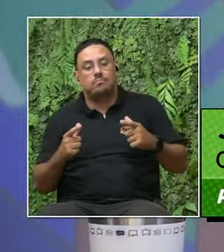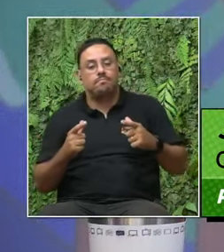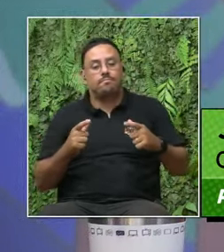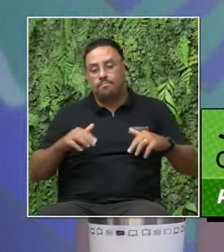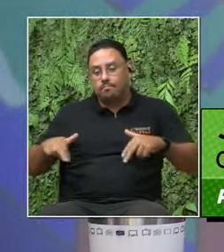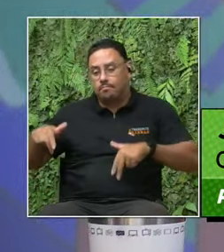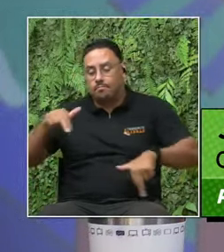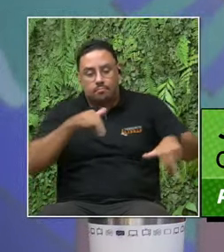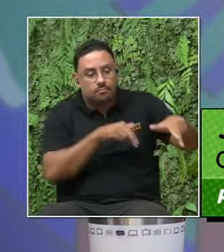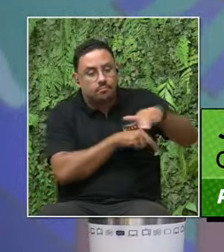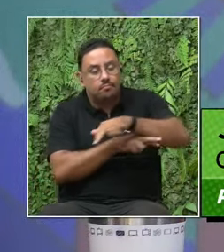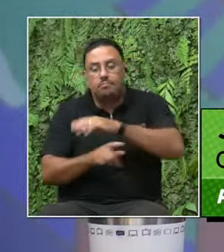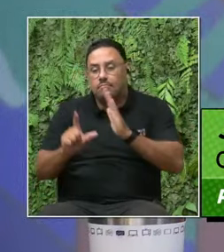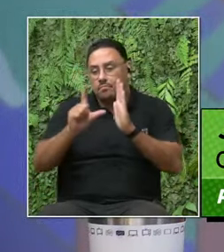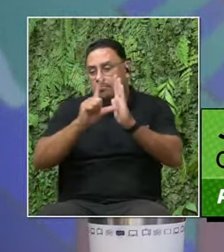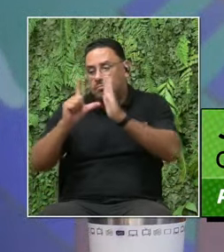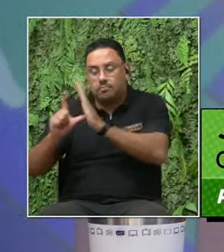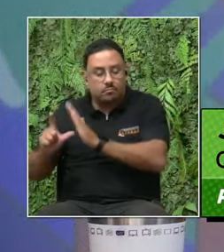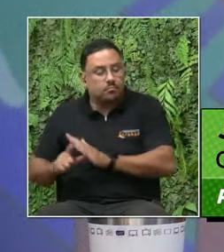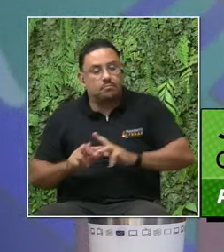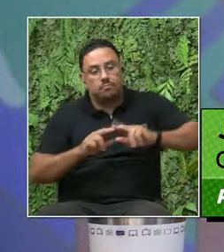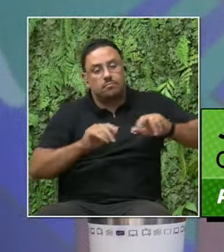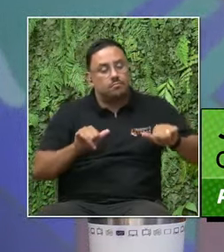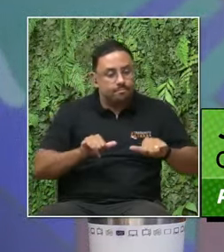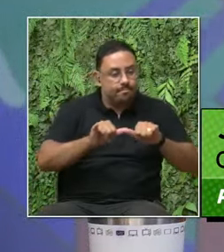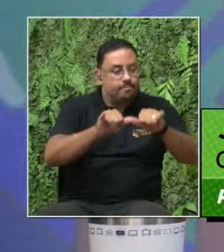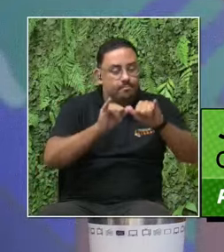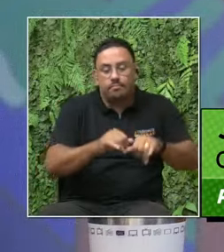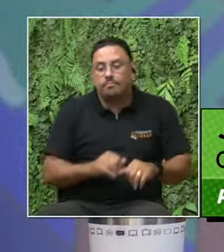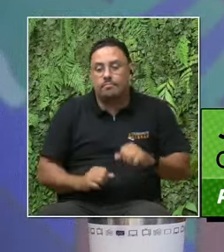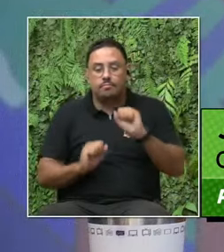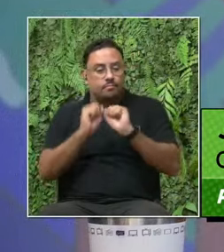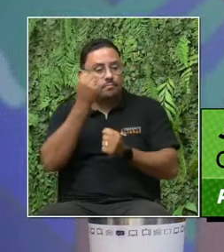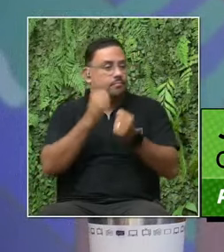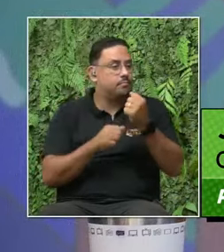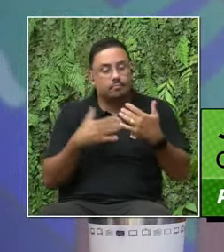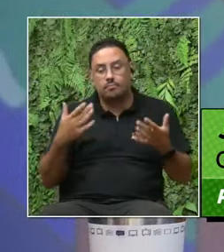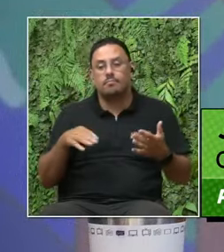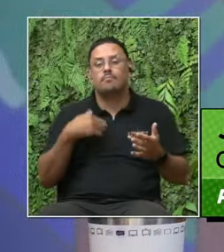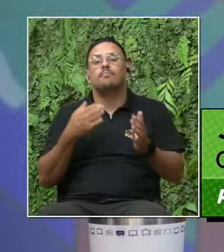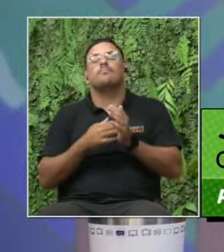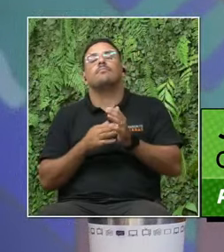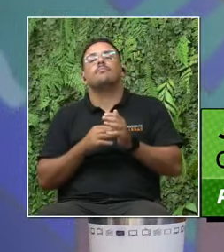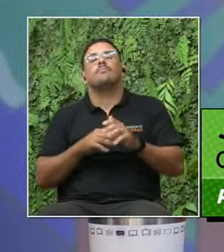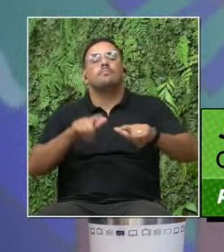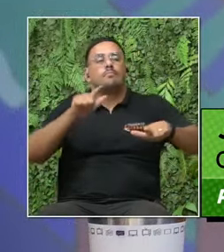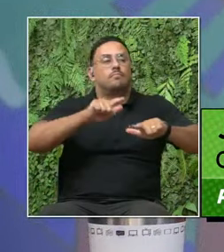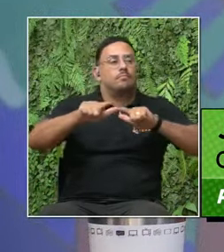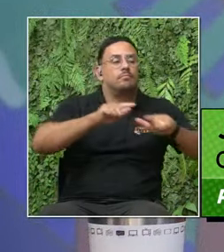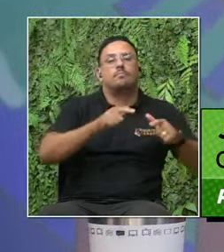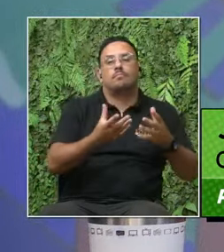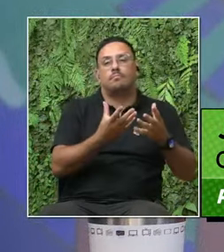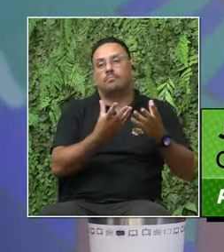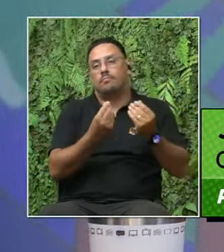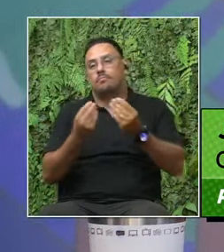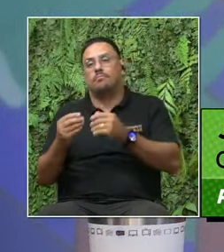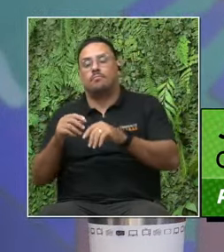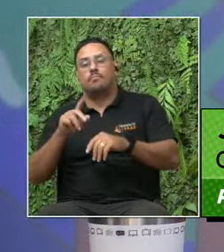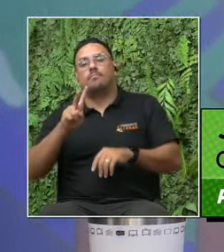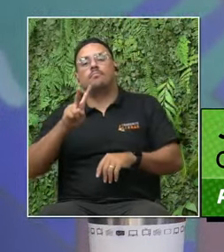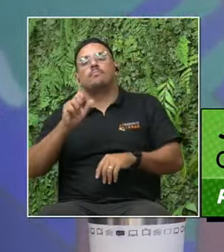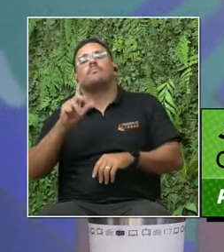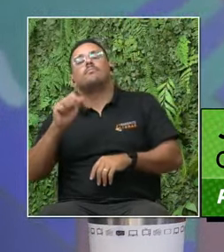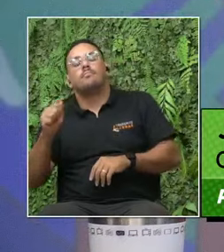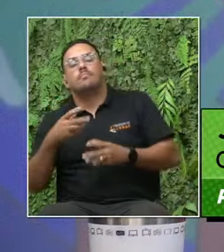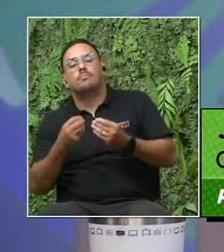né movimenta o comércio movimenta eh uma indústria Paralela dá emprego para muita gente né